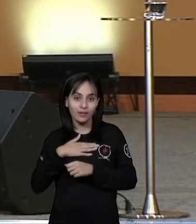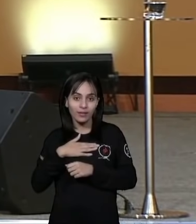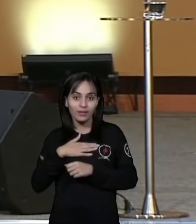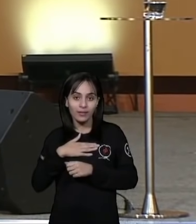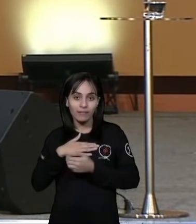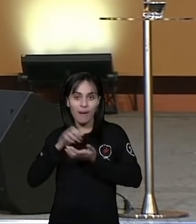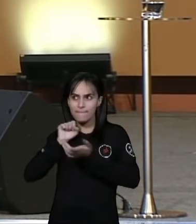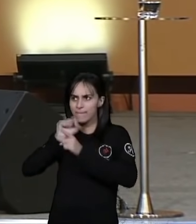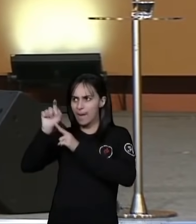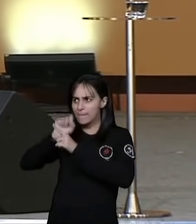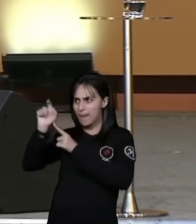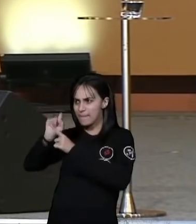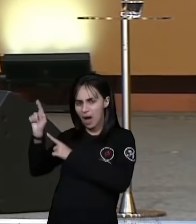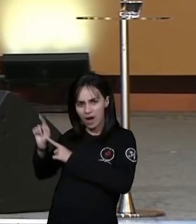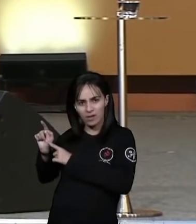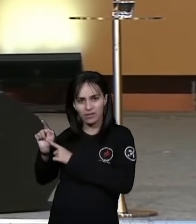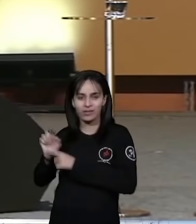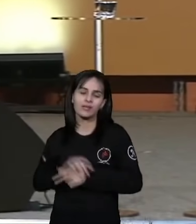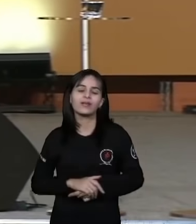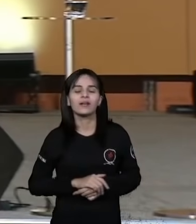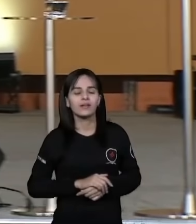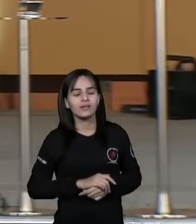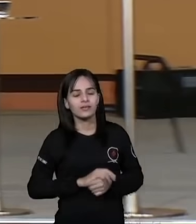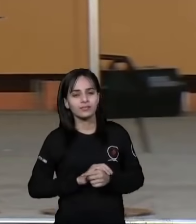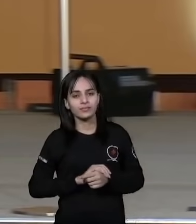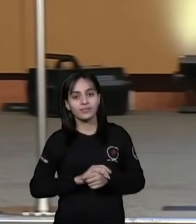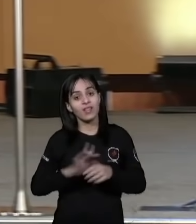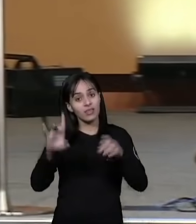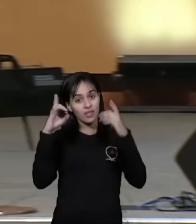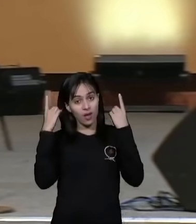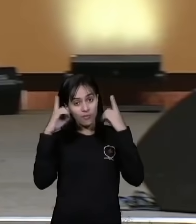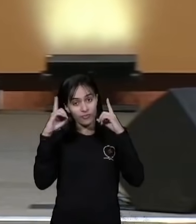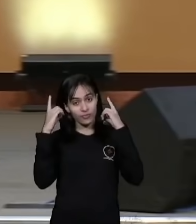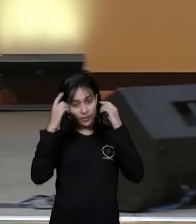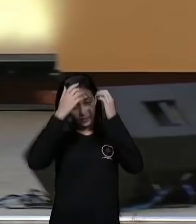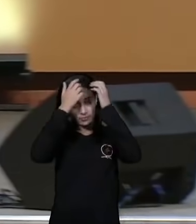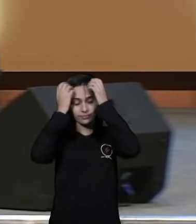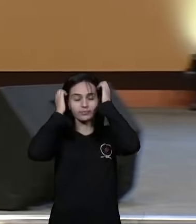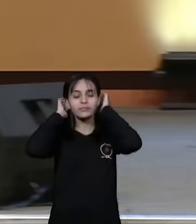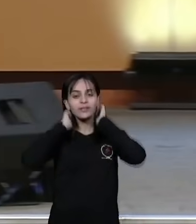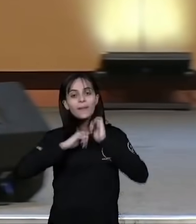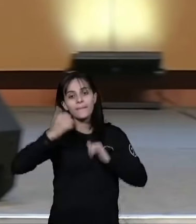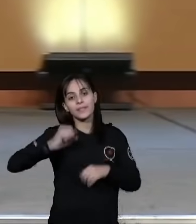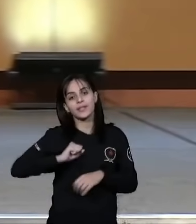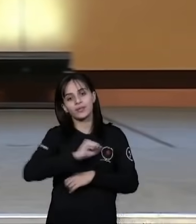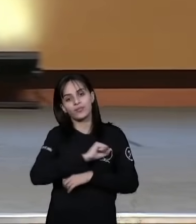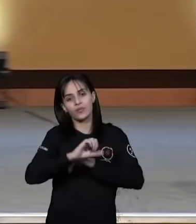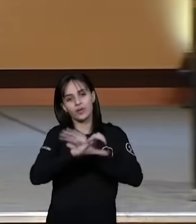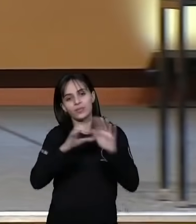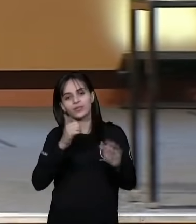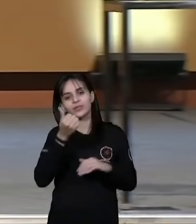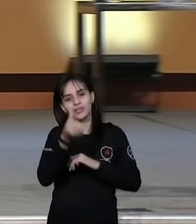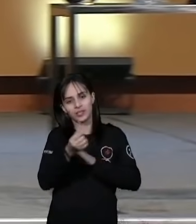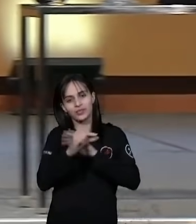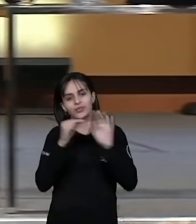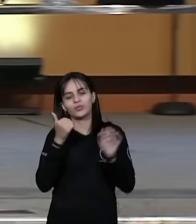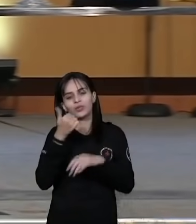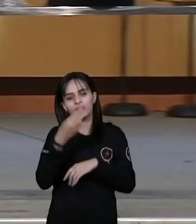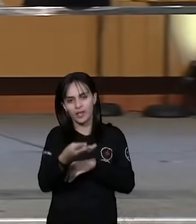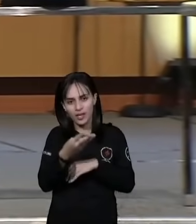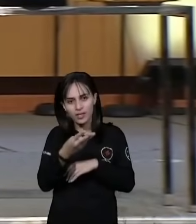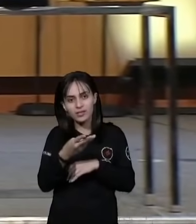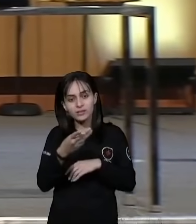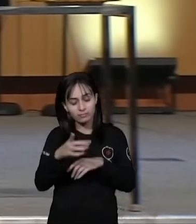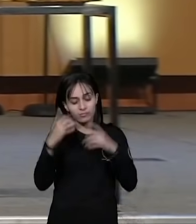esfriar para gente o Davi que em Primeiro Samuel 16 13 é